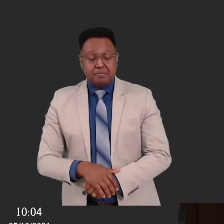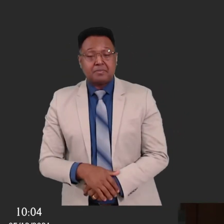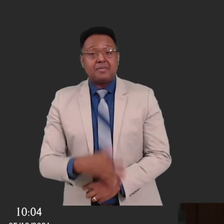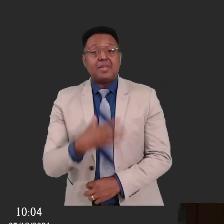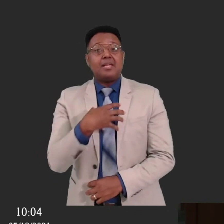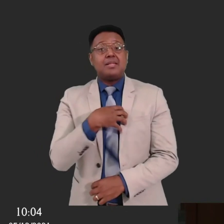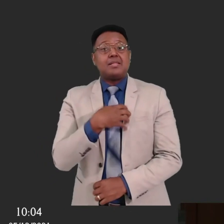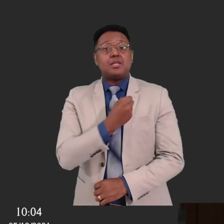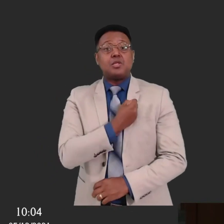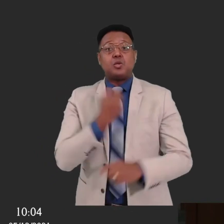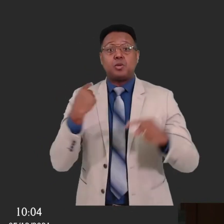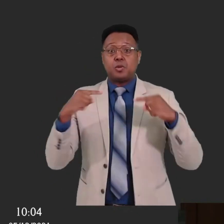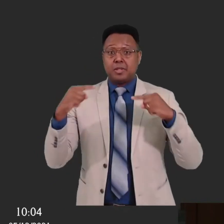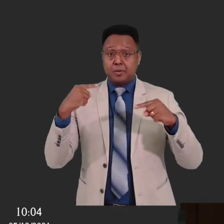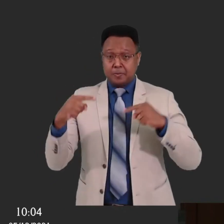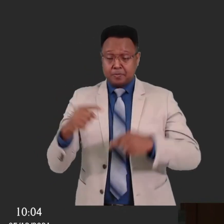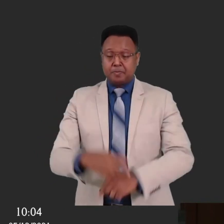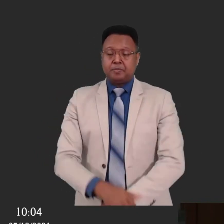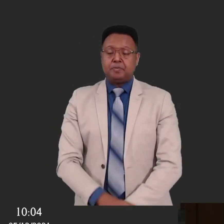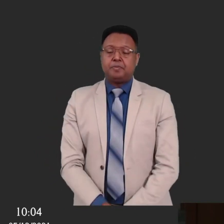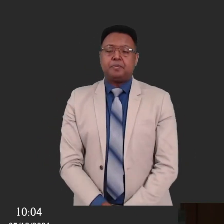Chamemos outro hino.